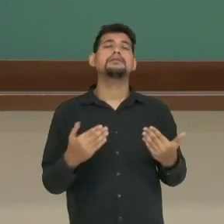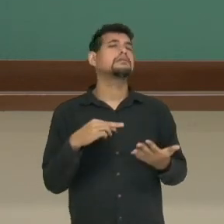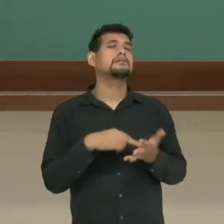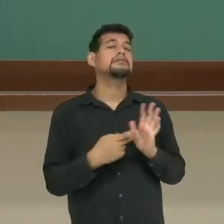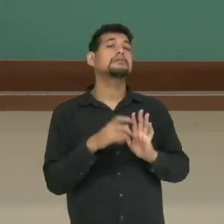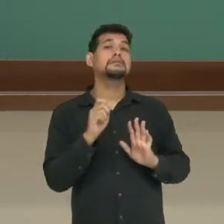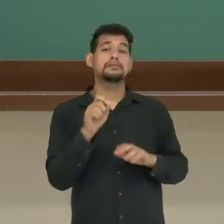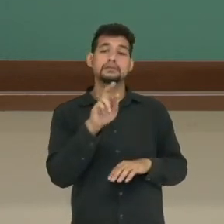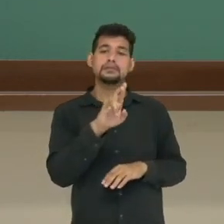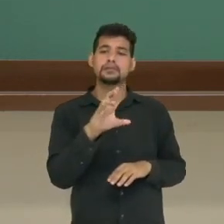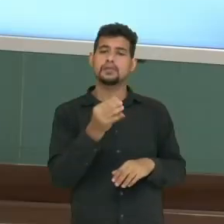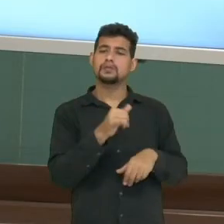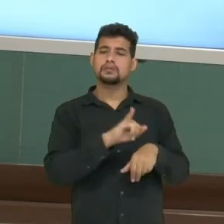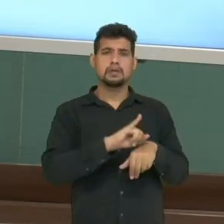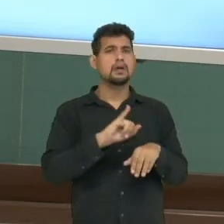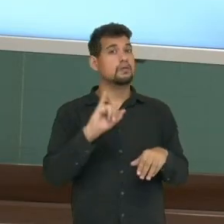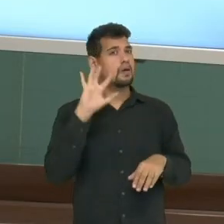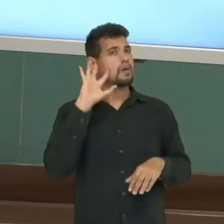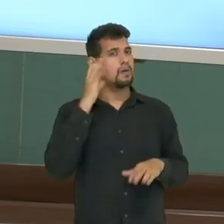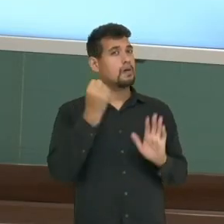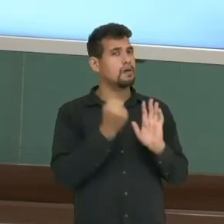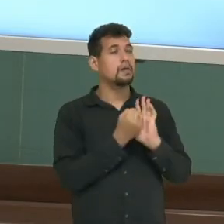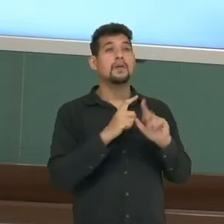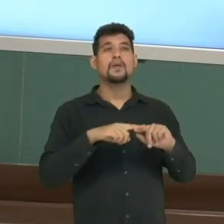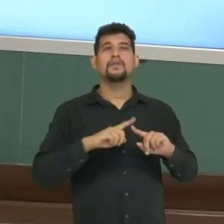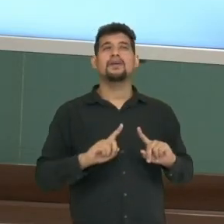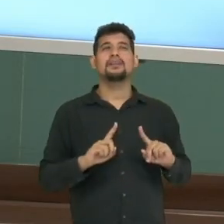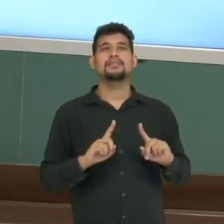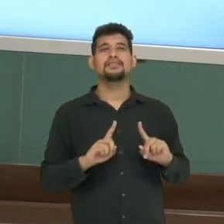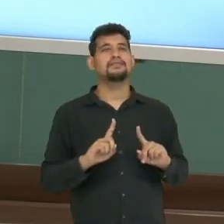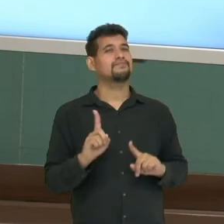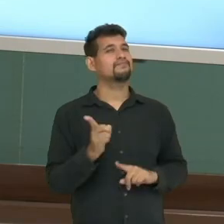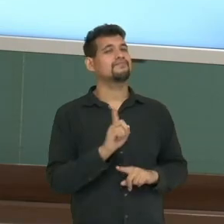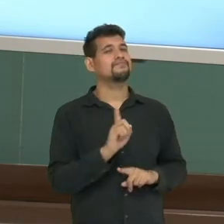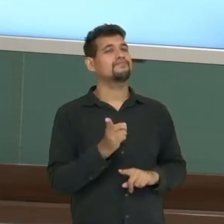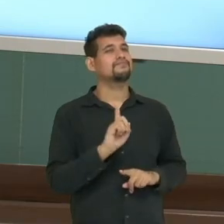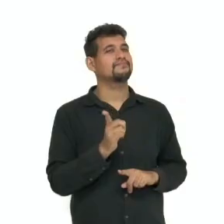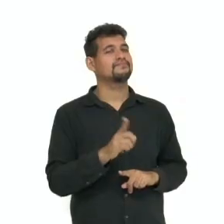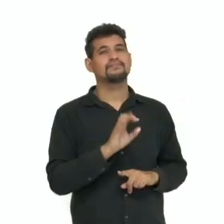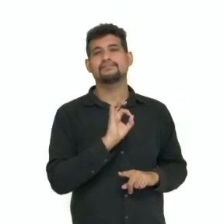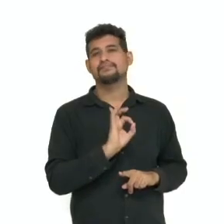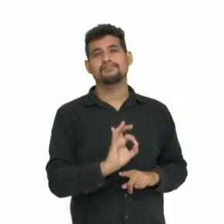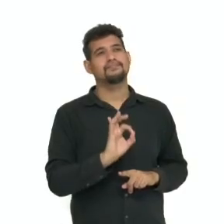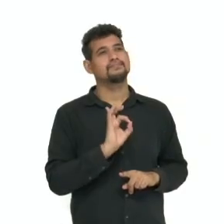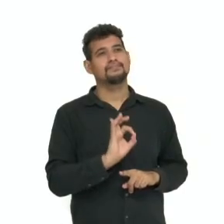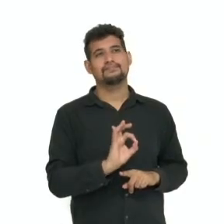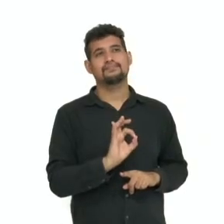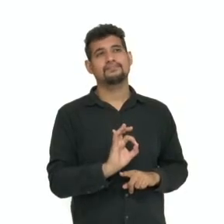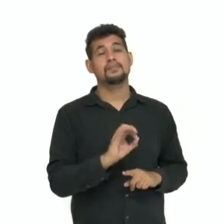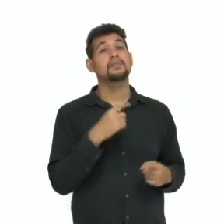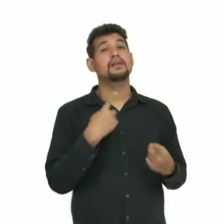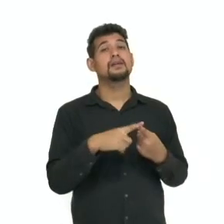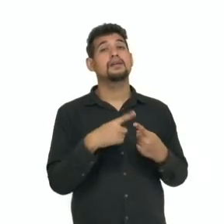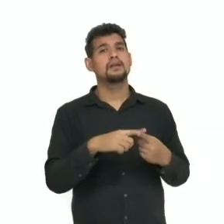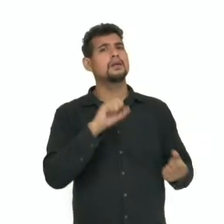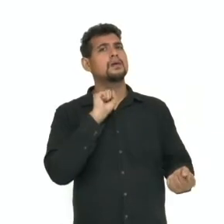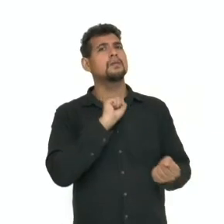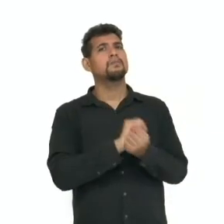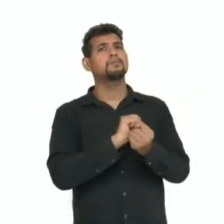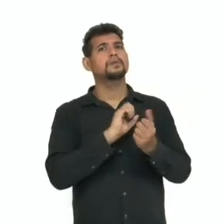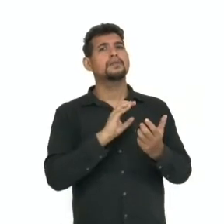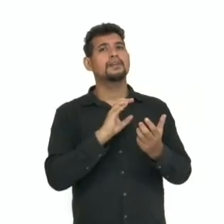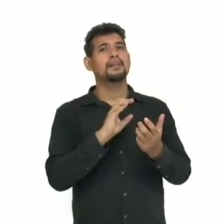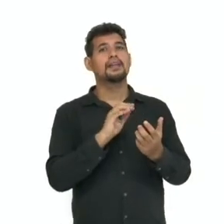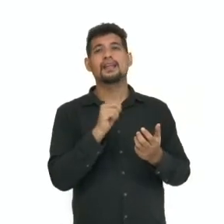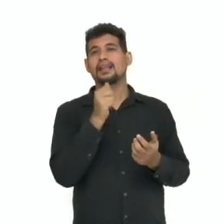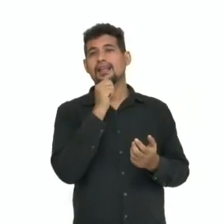ao Rio Centro marcou isso. Porém, não deu certo a execução do atentado. A bomba explodiu ainda quando ela